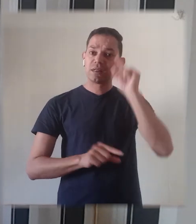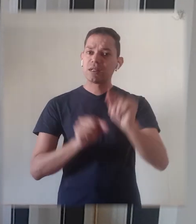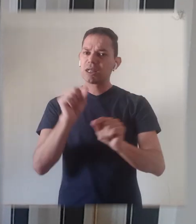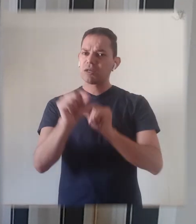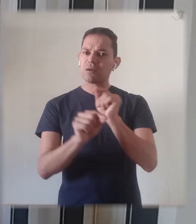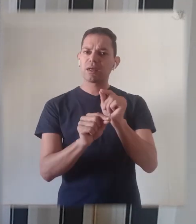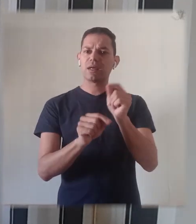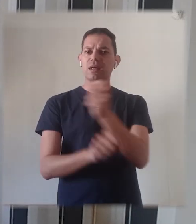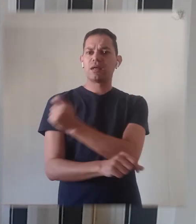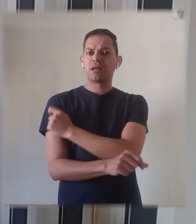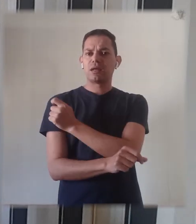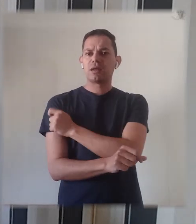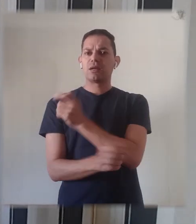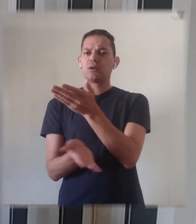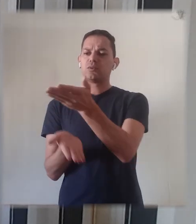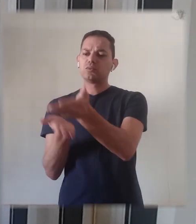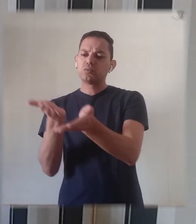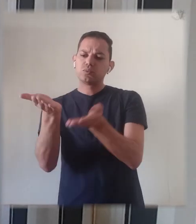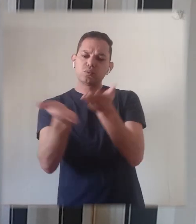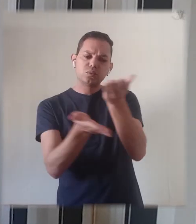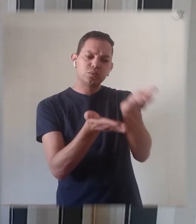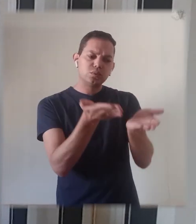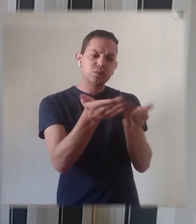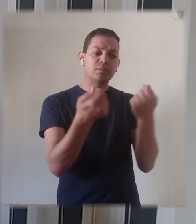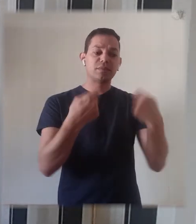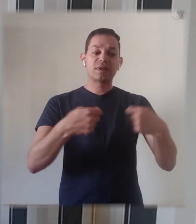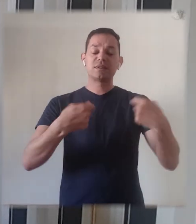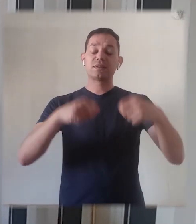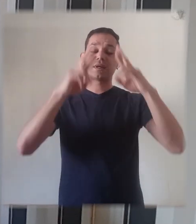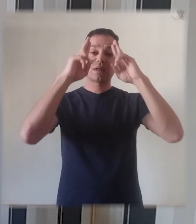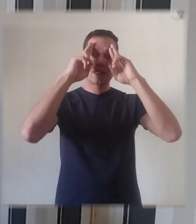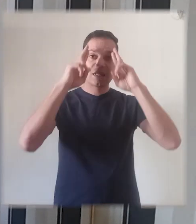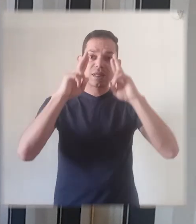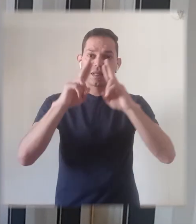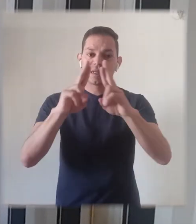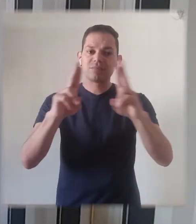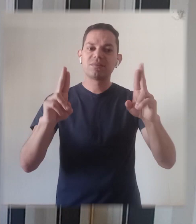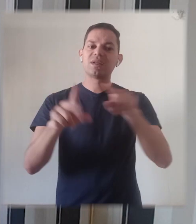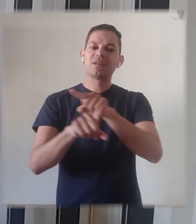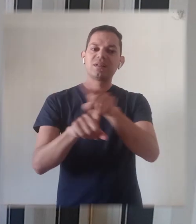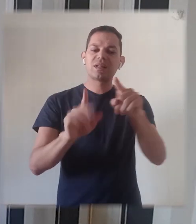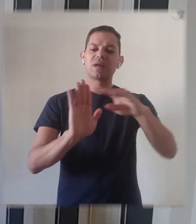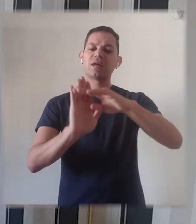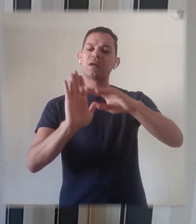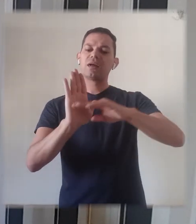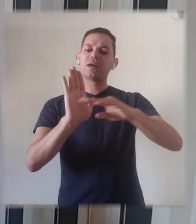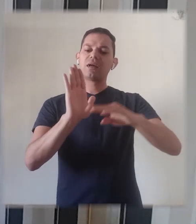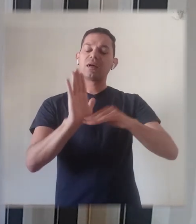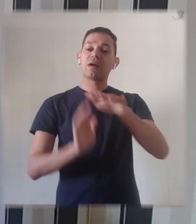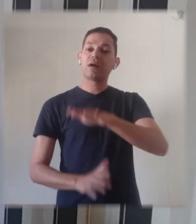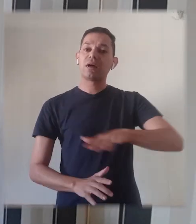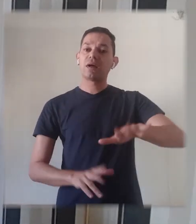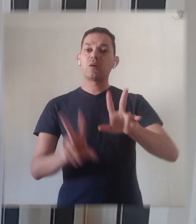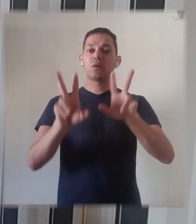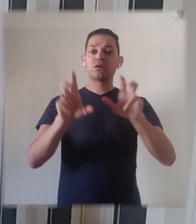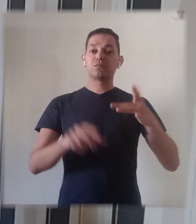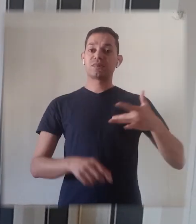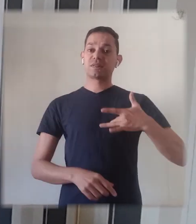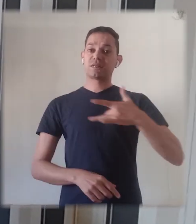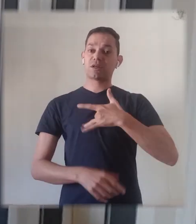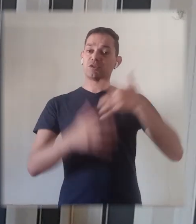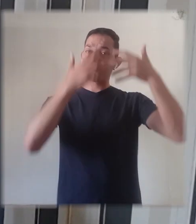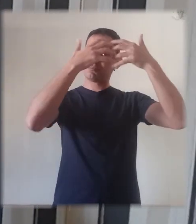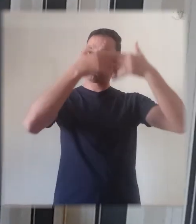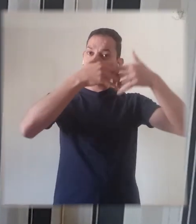o acolhimento dos estudantes nesse momento precisa respeitar e considerar algumas recomendações gerais de